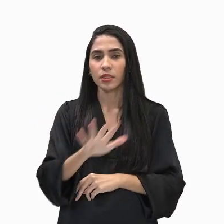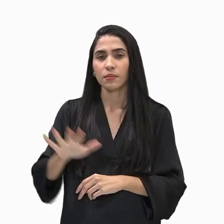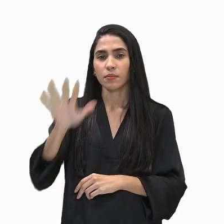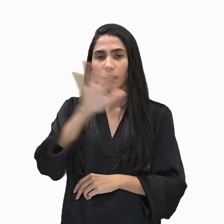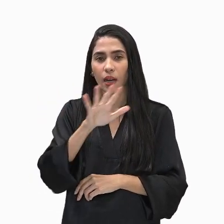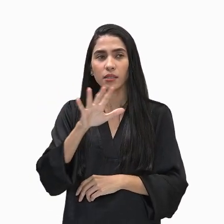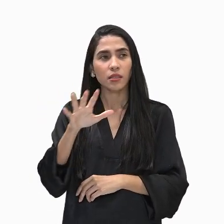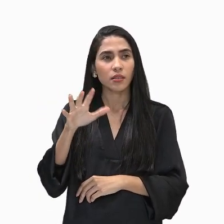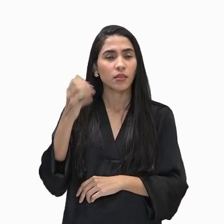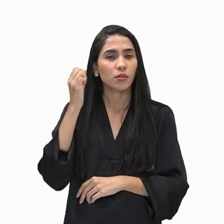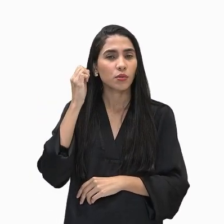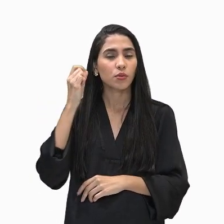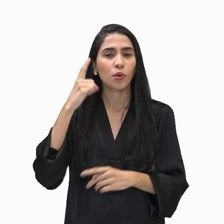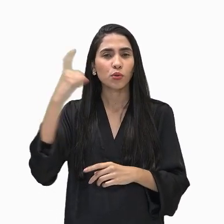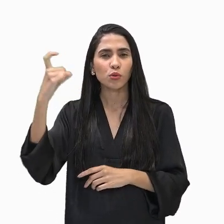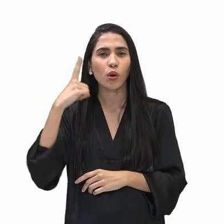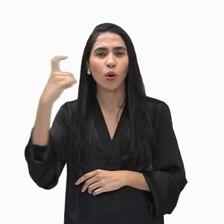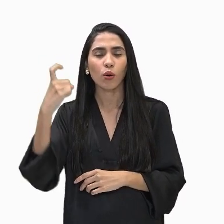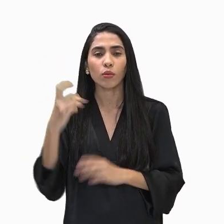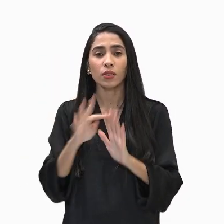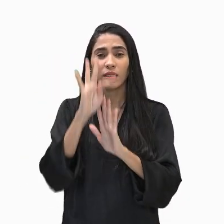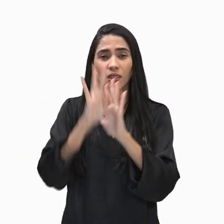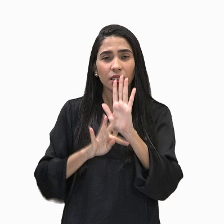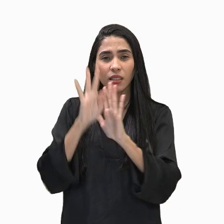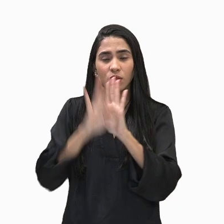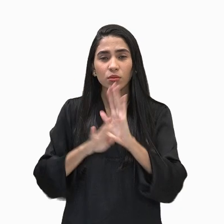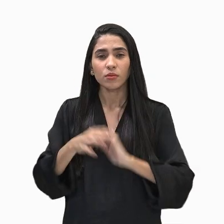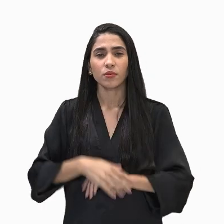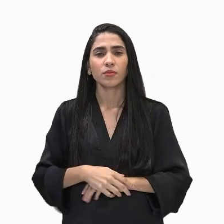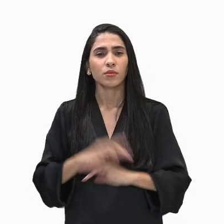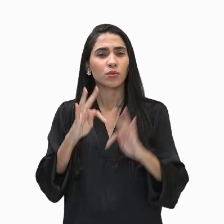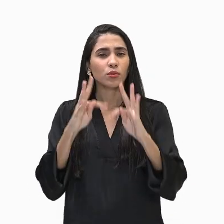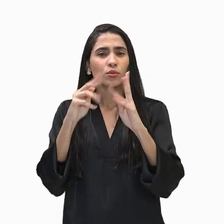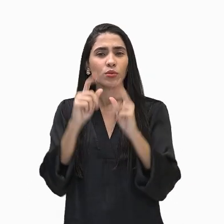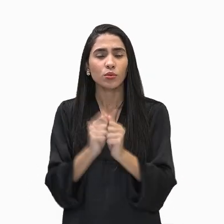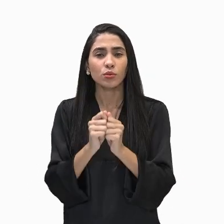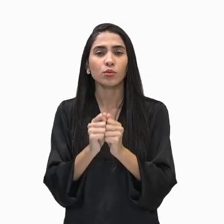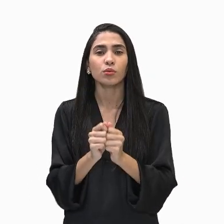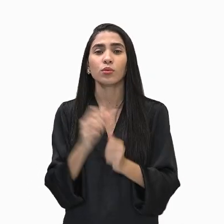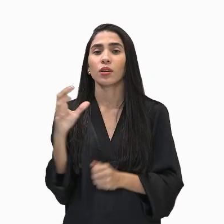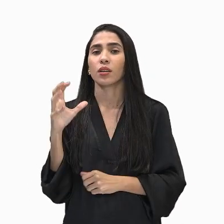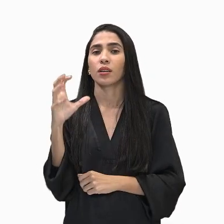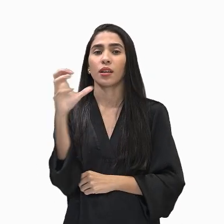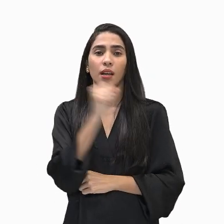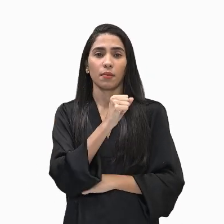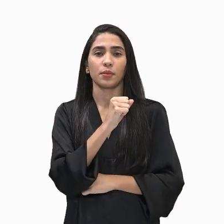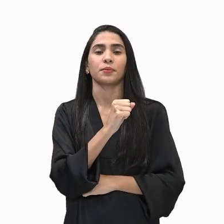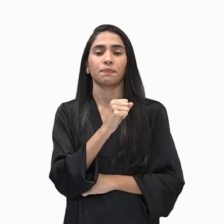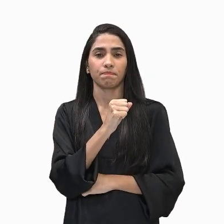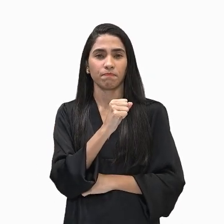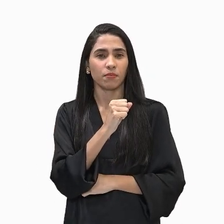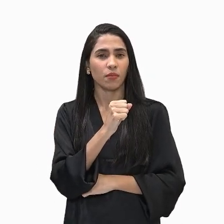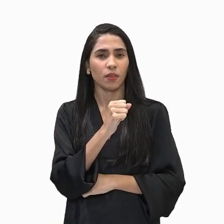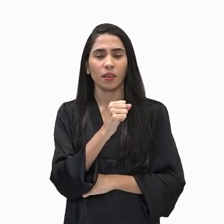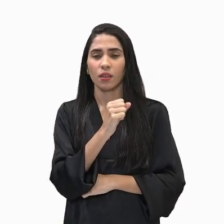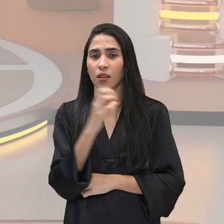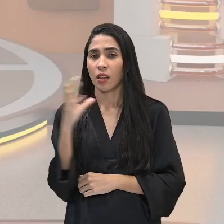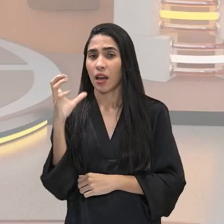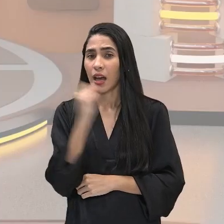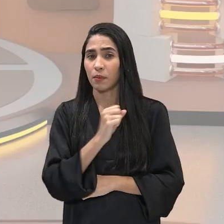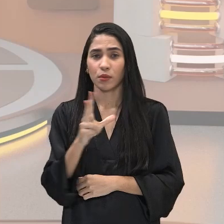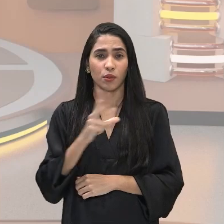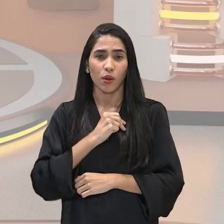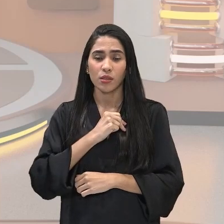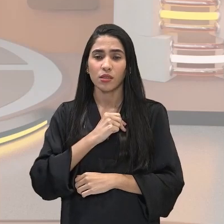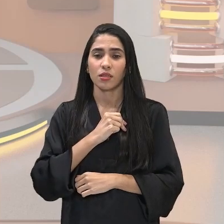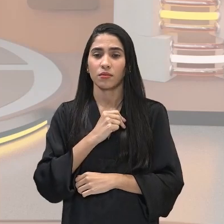de som, de texto. Tudo isso numa velocidade instantânea. Tá?